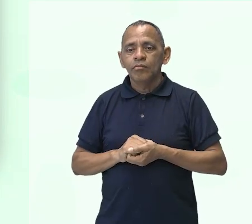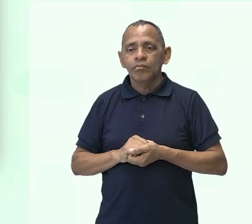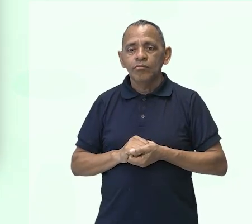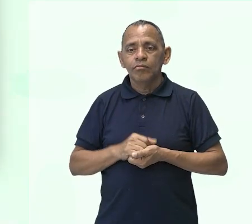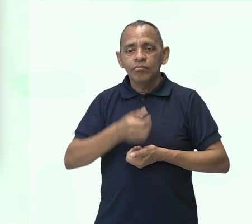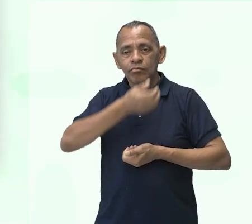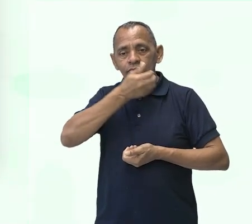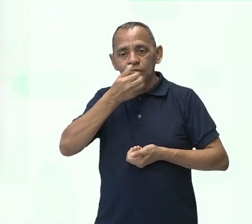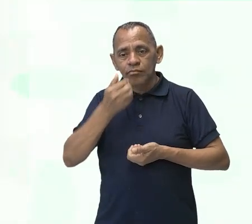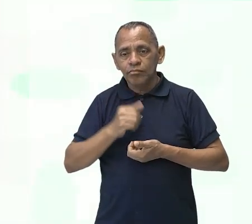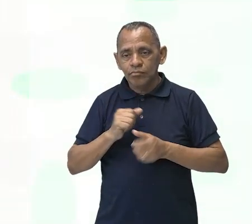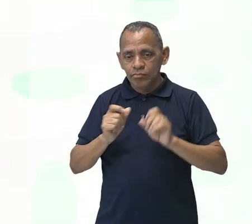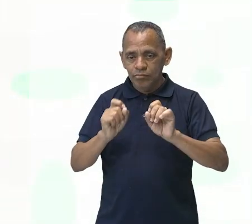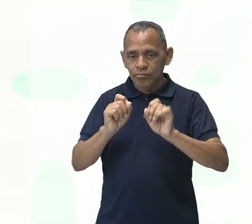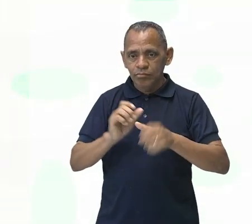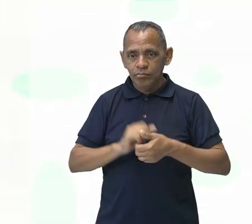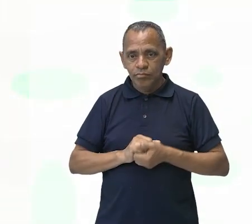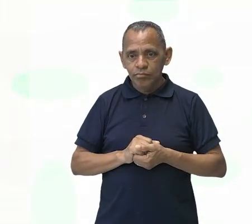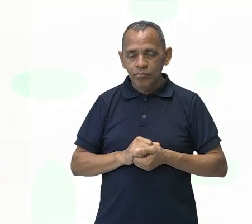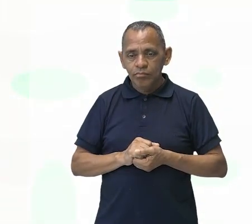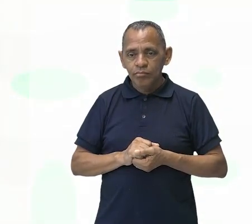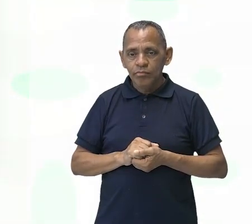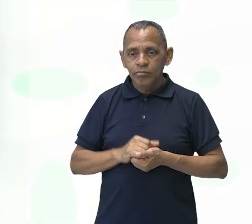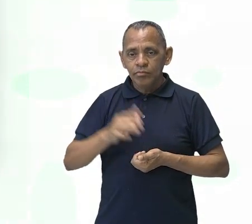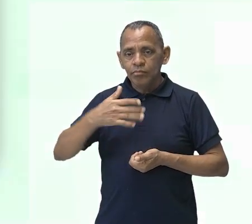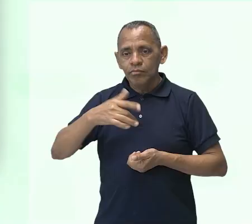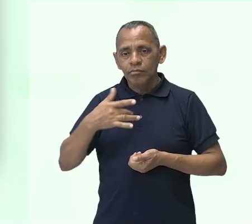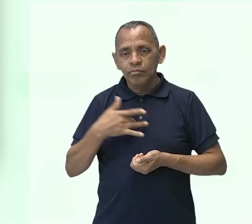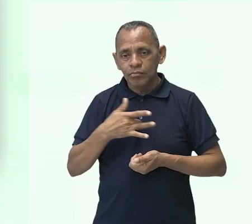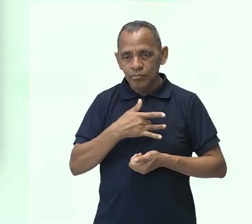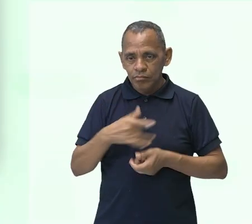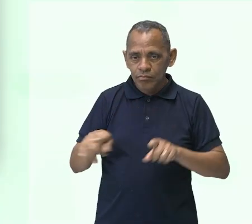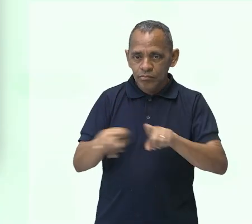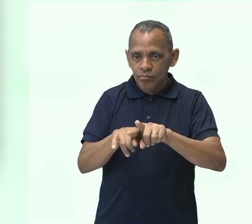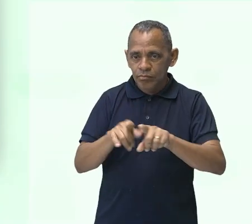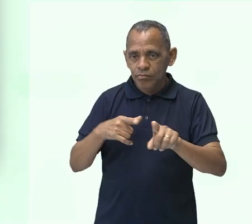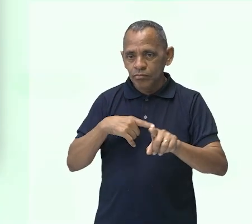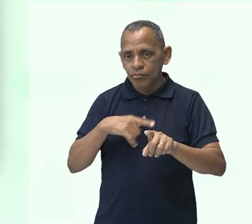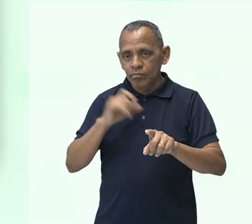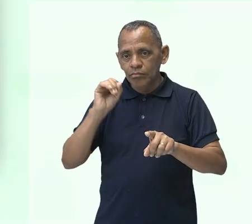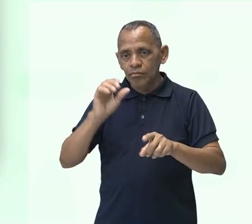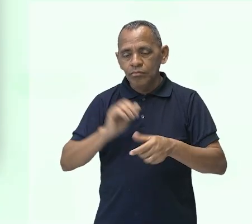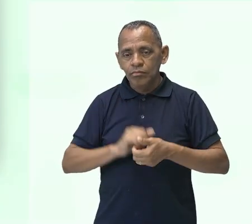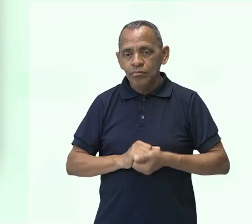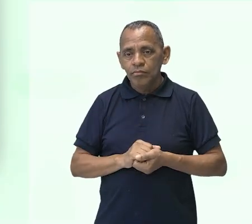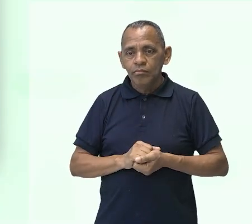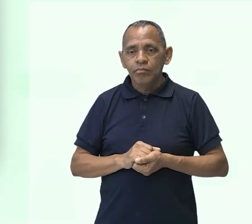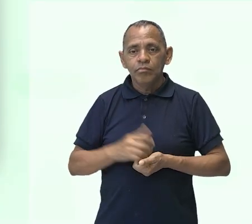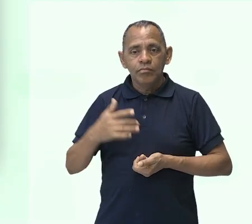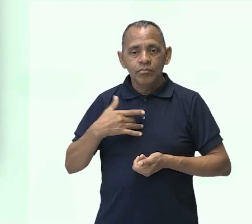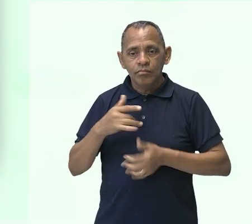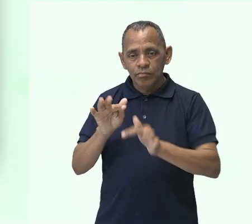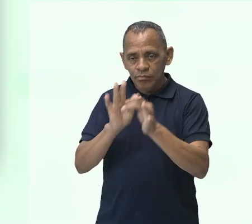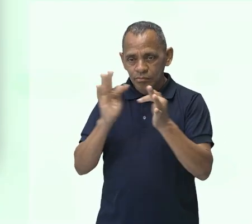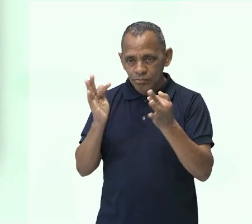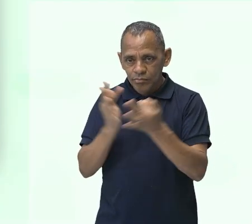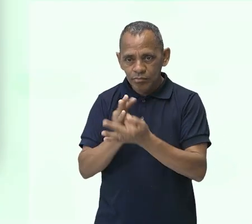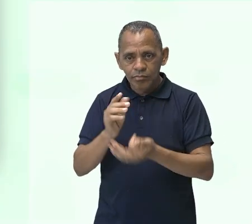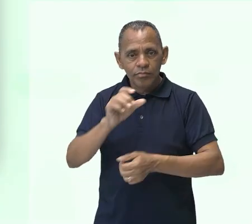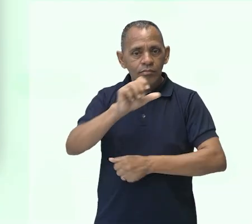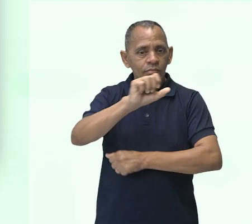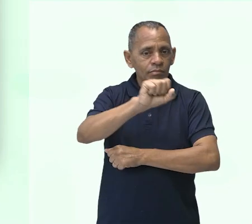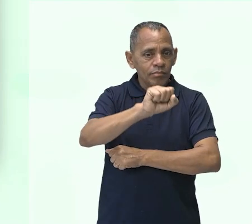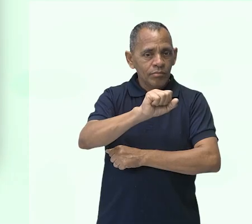ok? No que tange à saúde, vamos observar o Programa de Saúde da Família, o